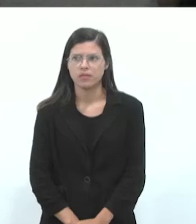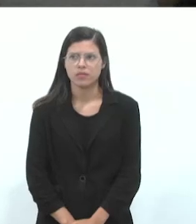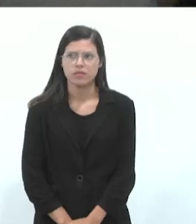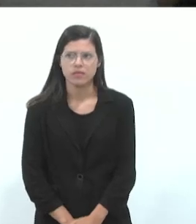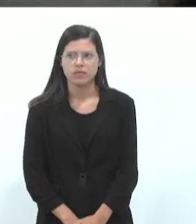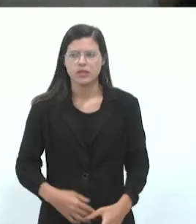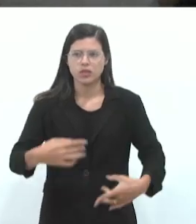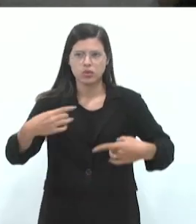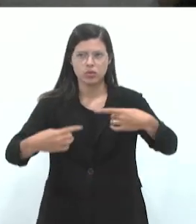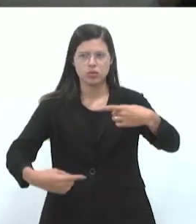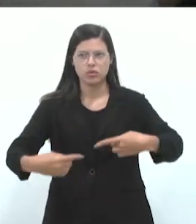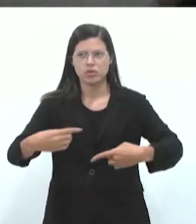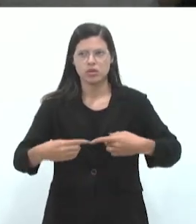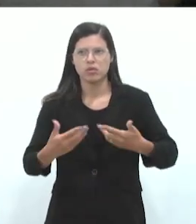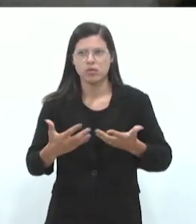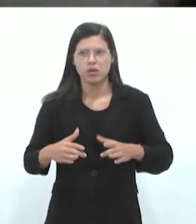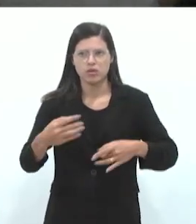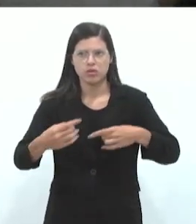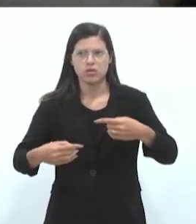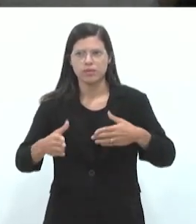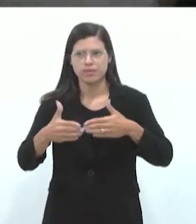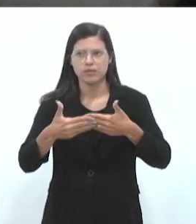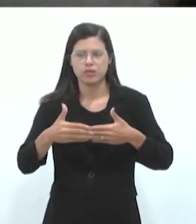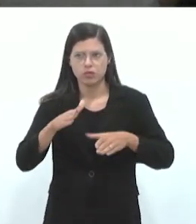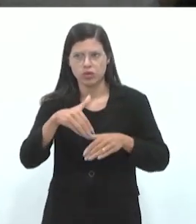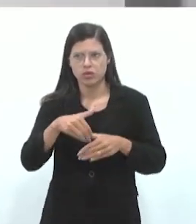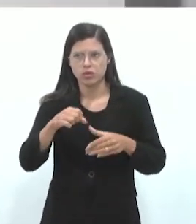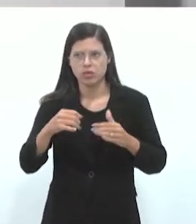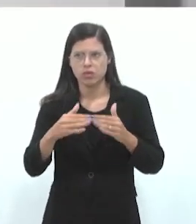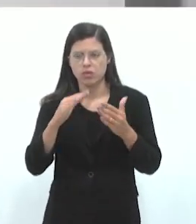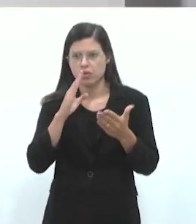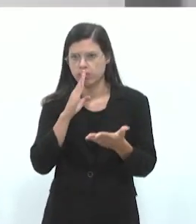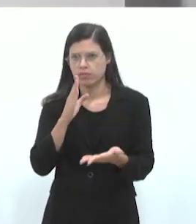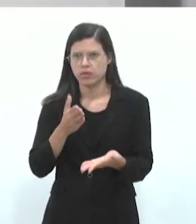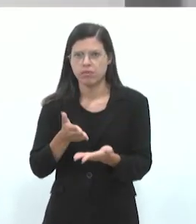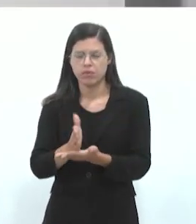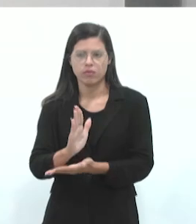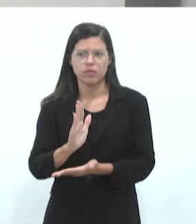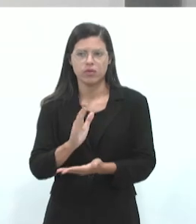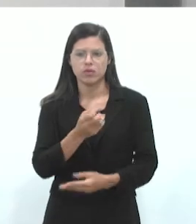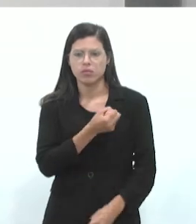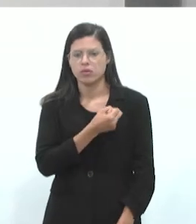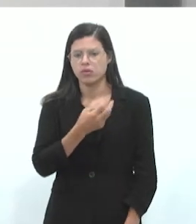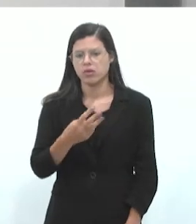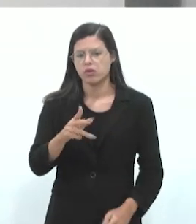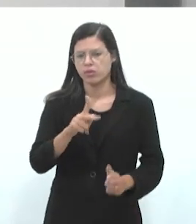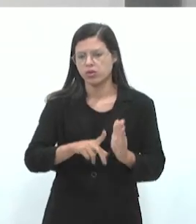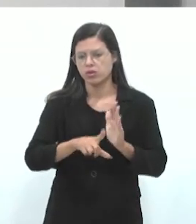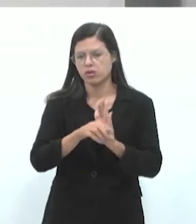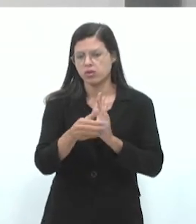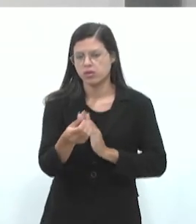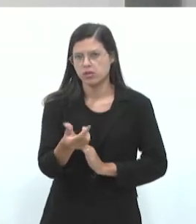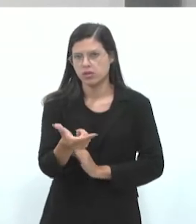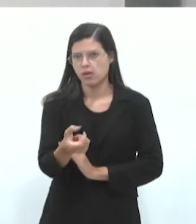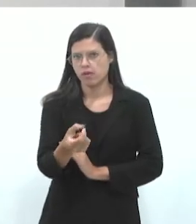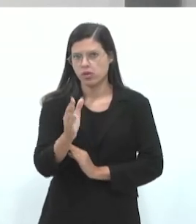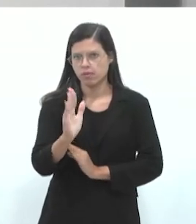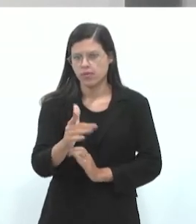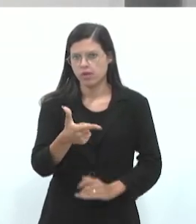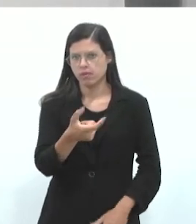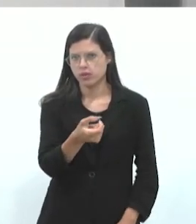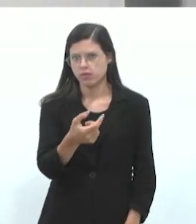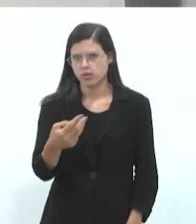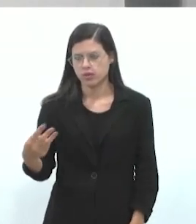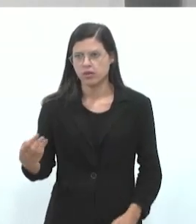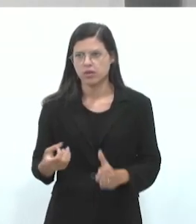Em discussão. Não havendo quem queira discutir, encerrada a discussão, em votação, seus que aprovam permaneçam como estão, aprovado. 3 da pauta, projeto de lei 620 de 23, de